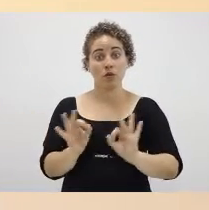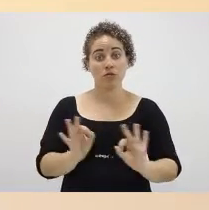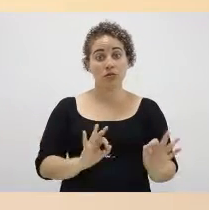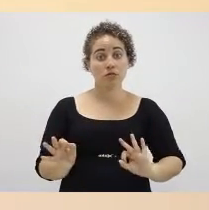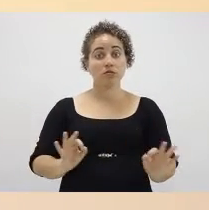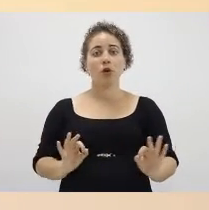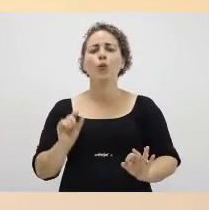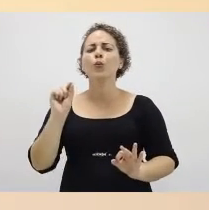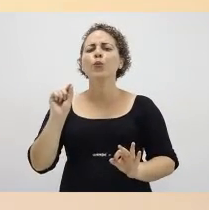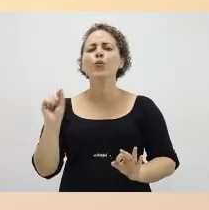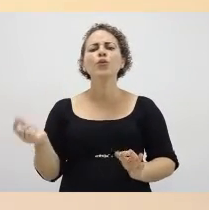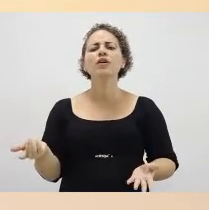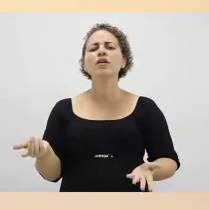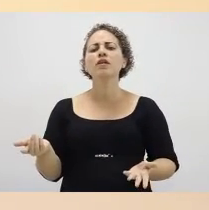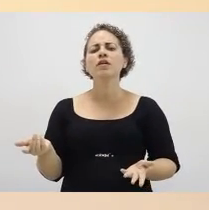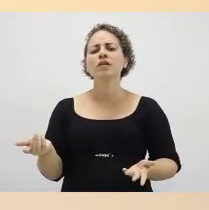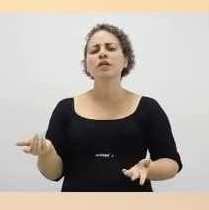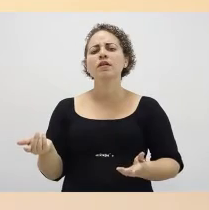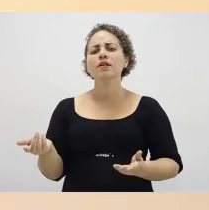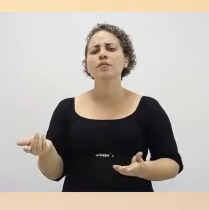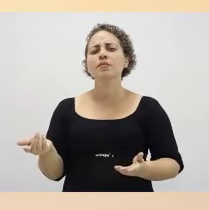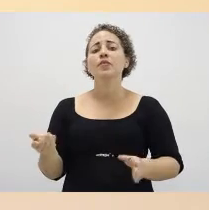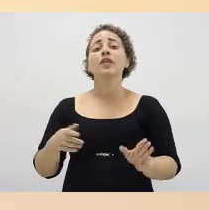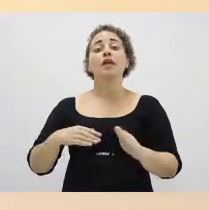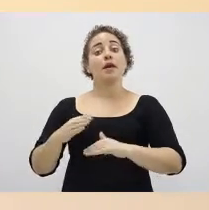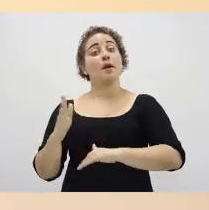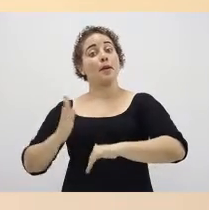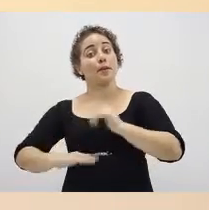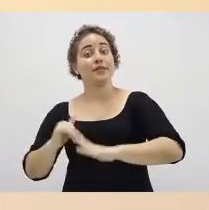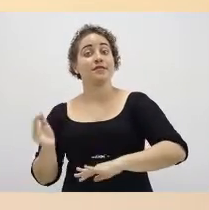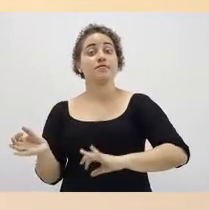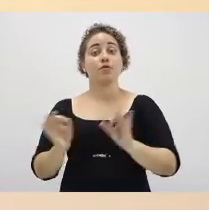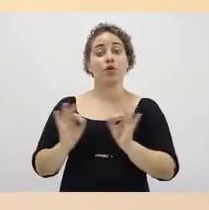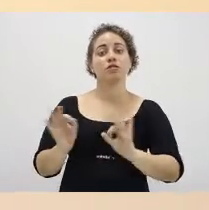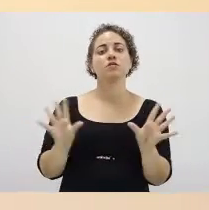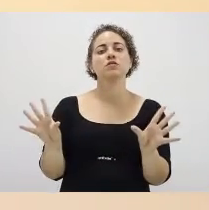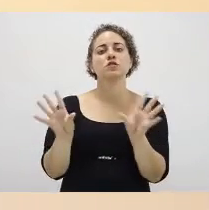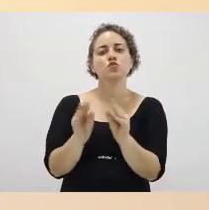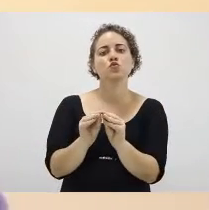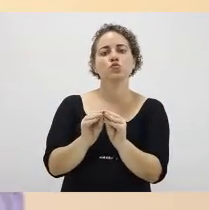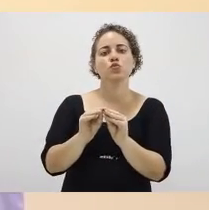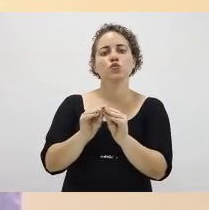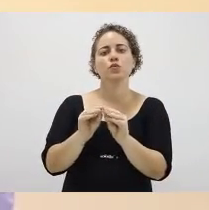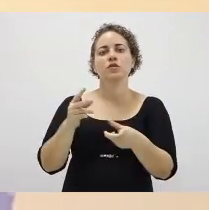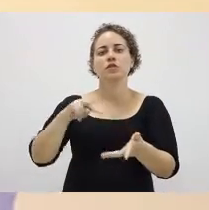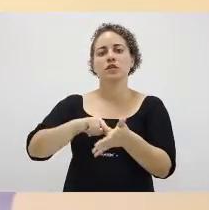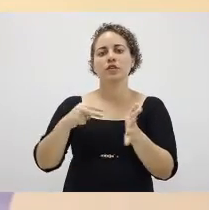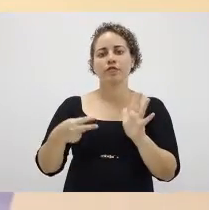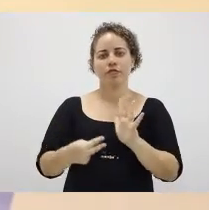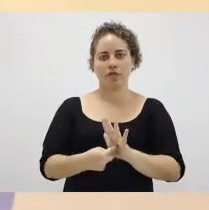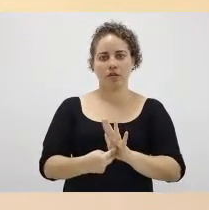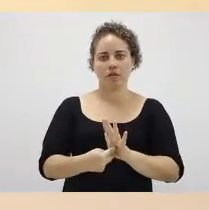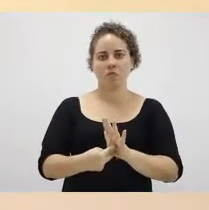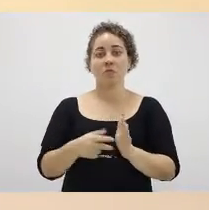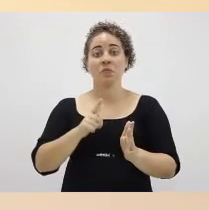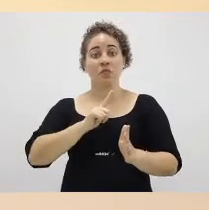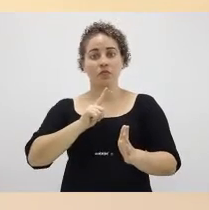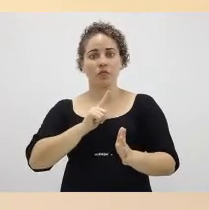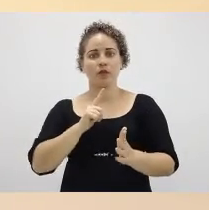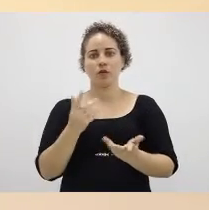que é capacidade instalada? Capacidade instalada, de uma forma resumida, significa um tripé,